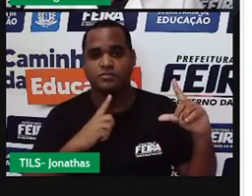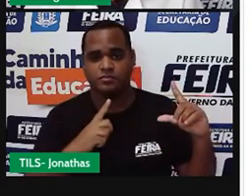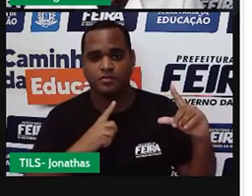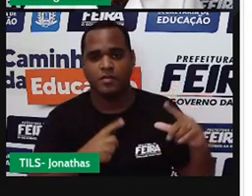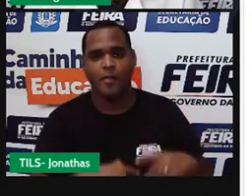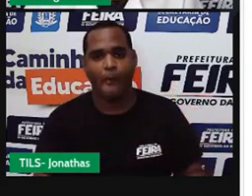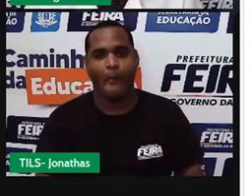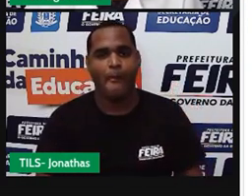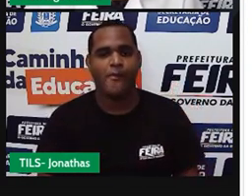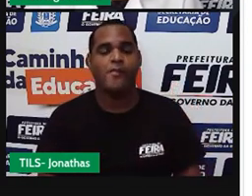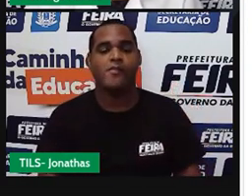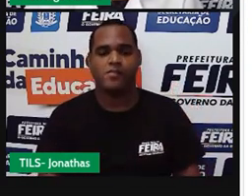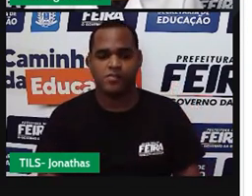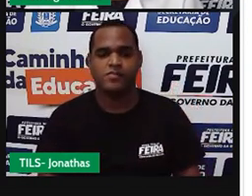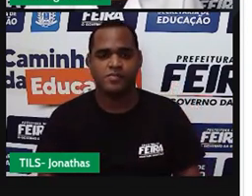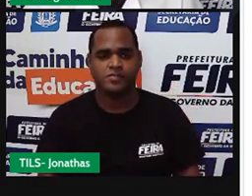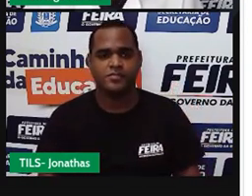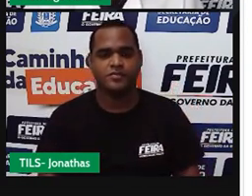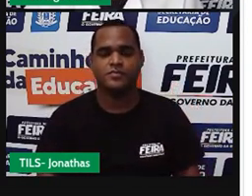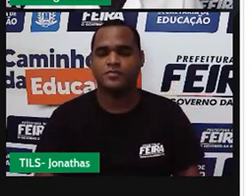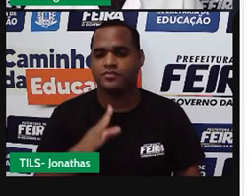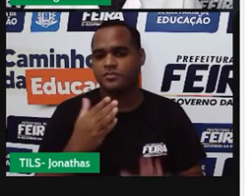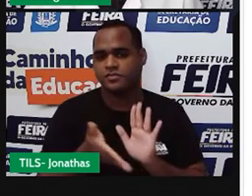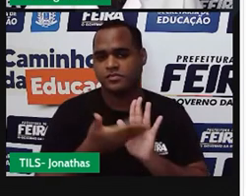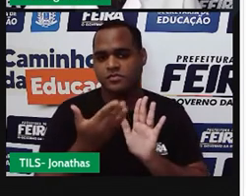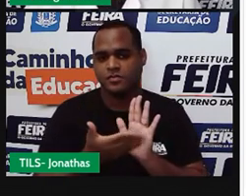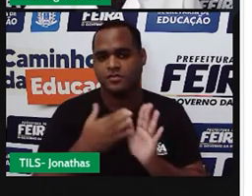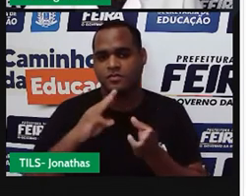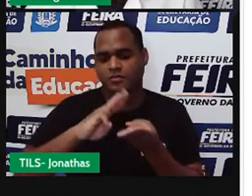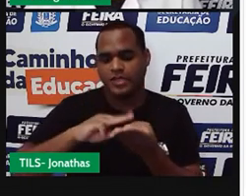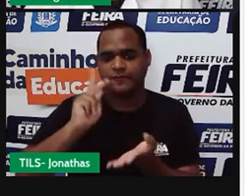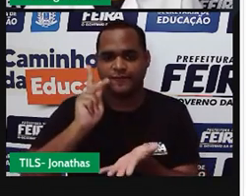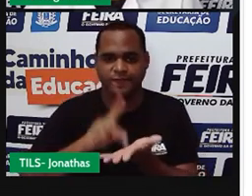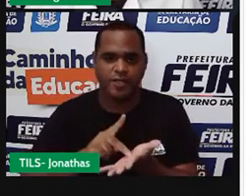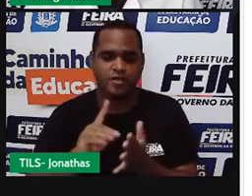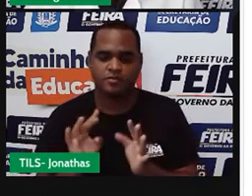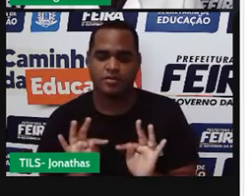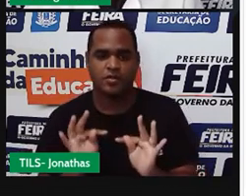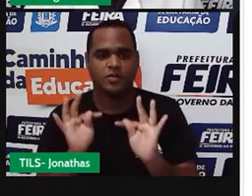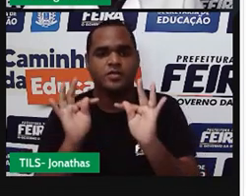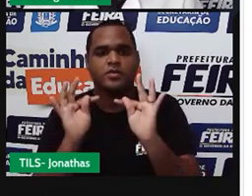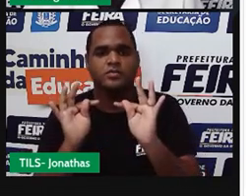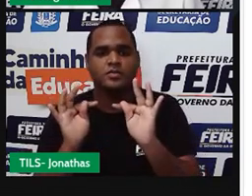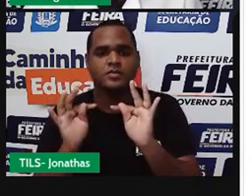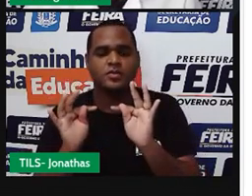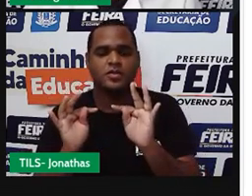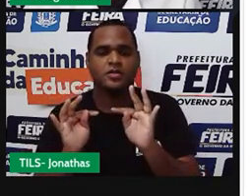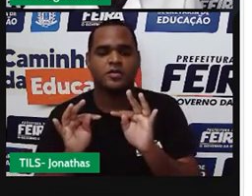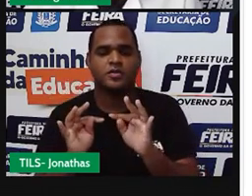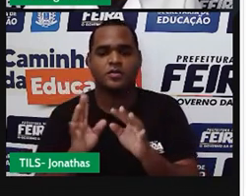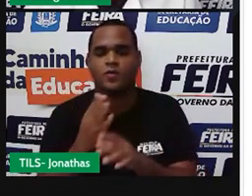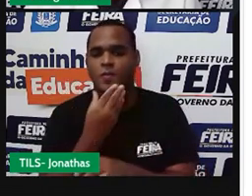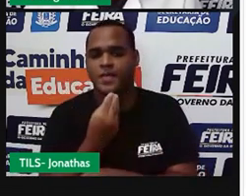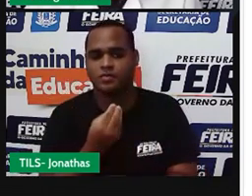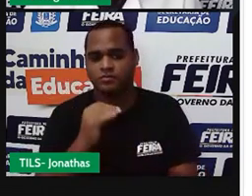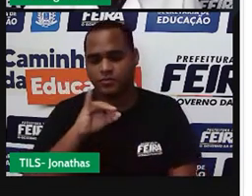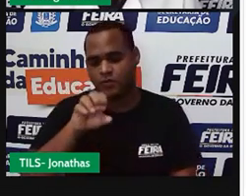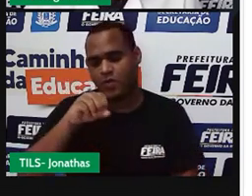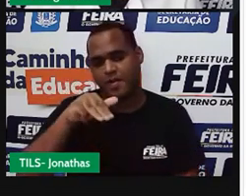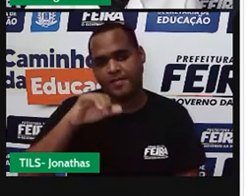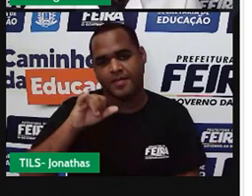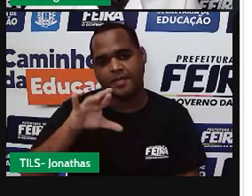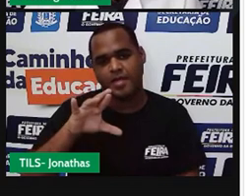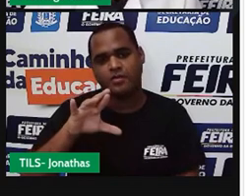essa situação Foi retirada do livro matemática realidade tecnologia e do autor Joamir